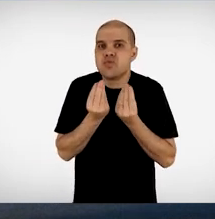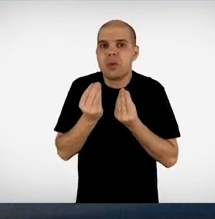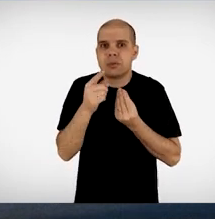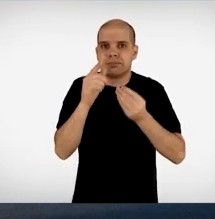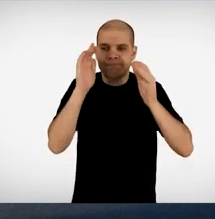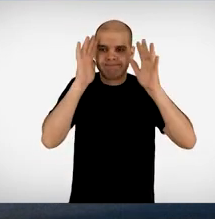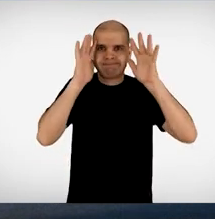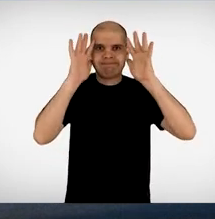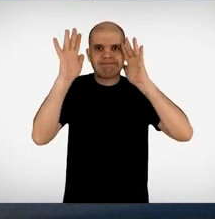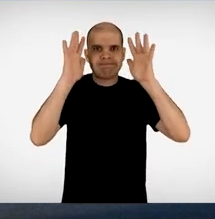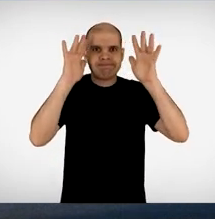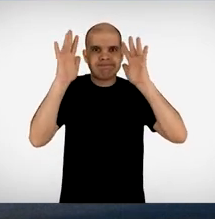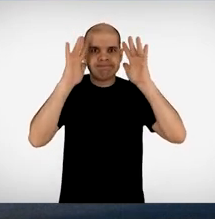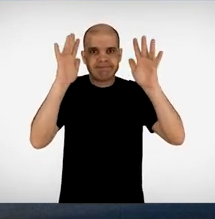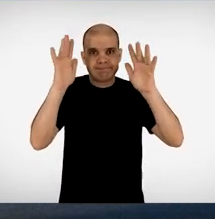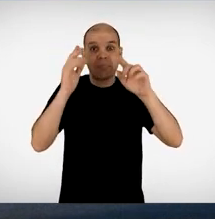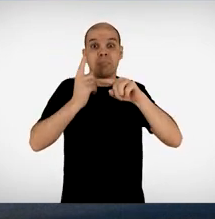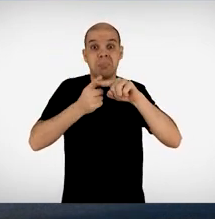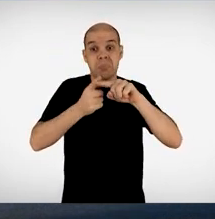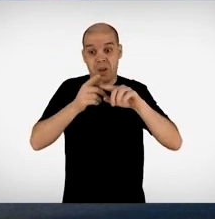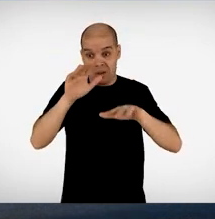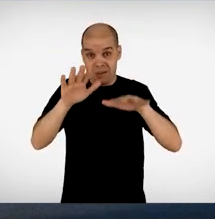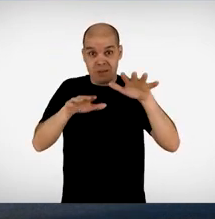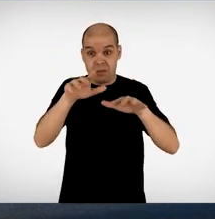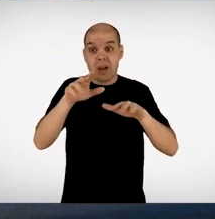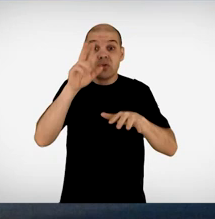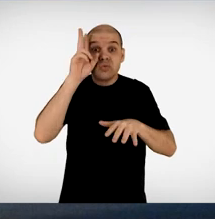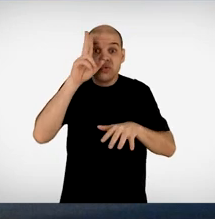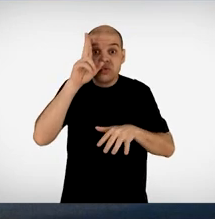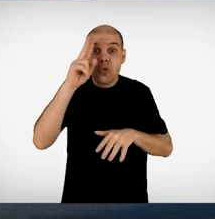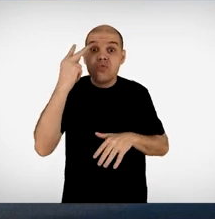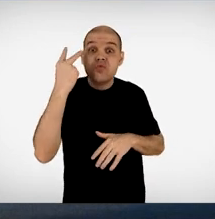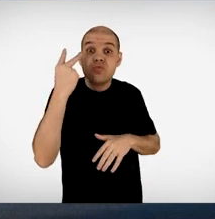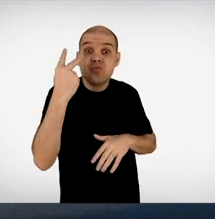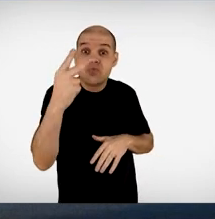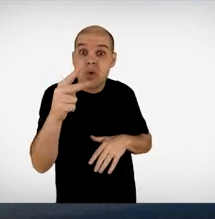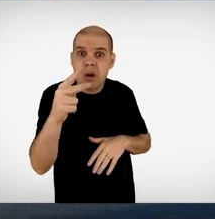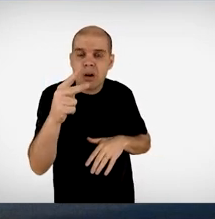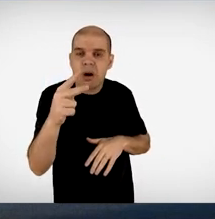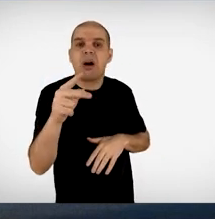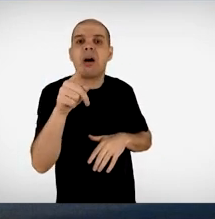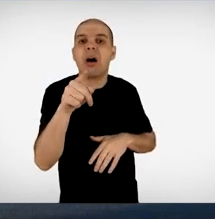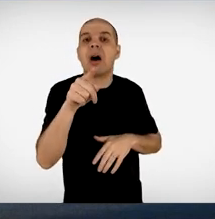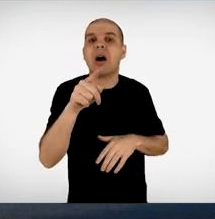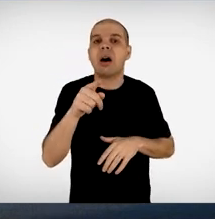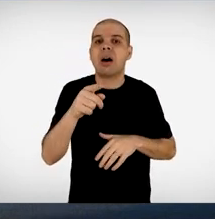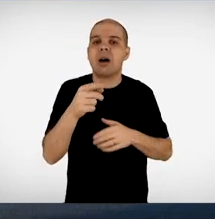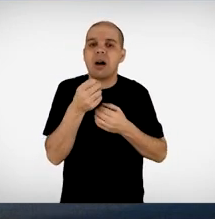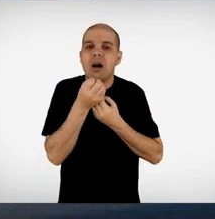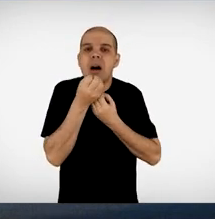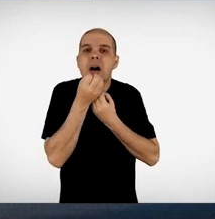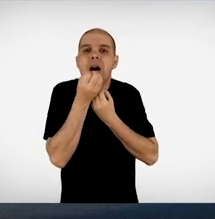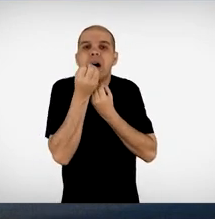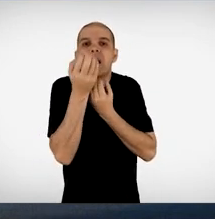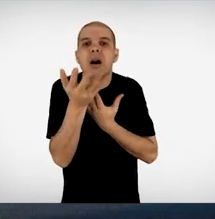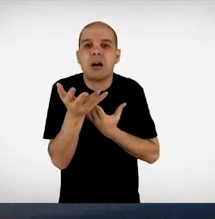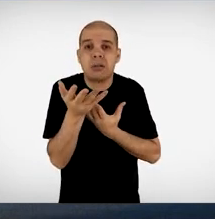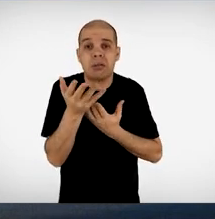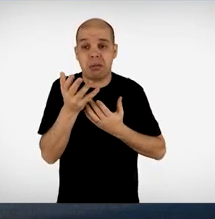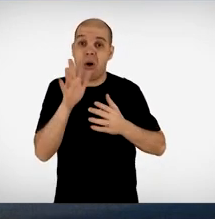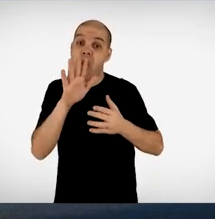que quando a gente tem a necessidade de se autonarrar com muita verdade, assim, principalmente contando